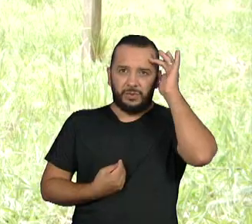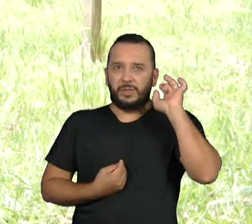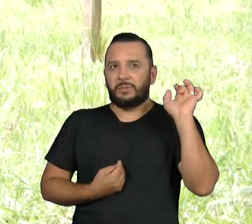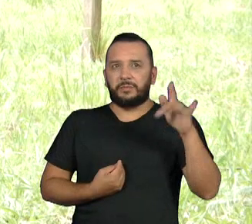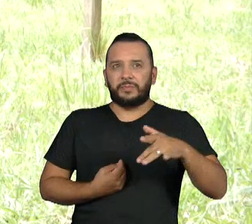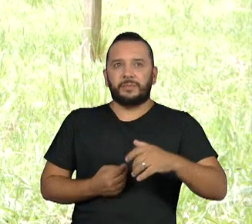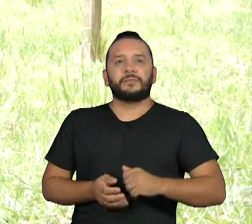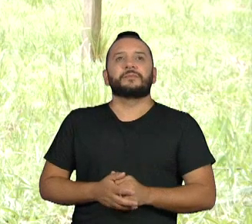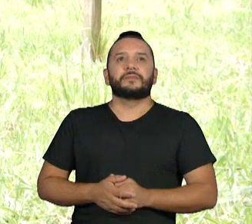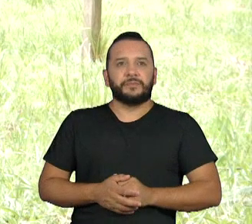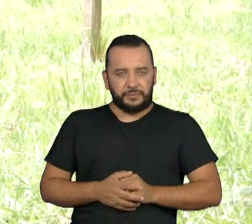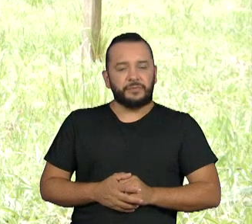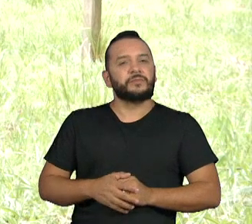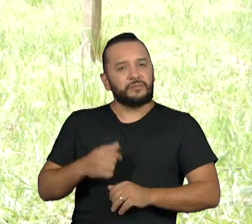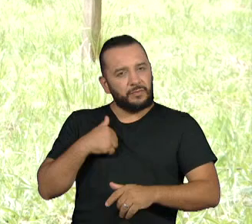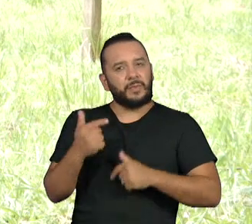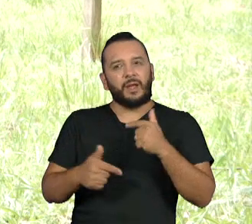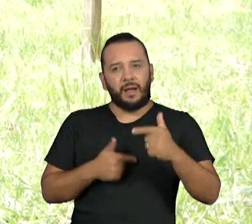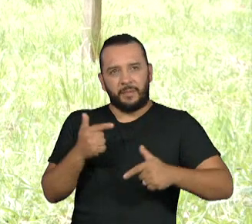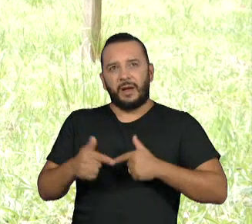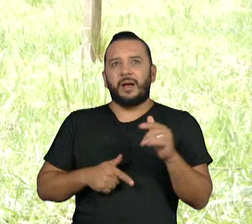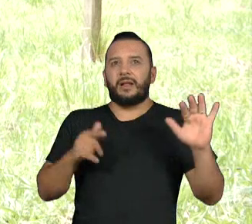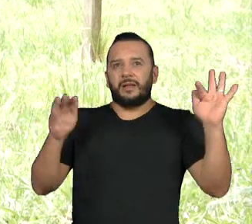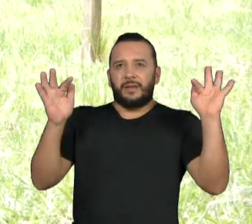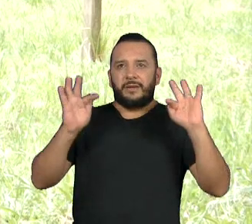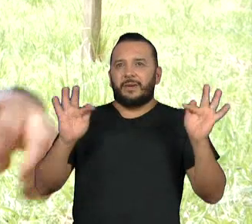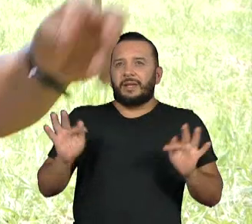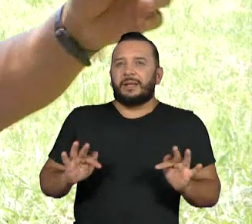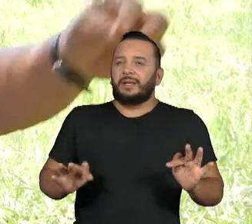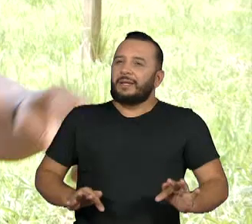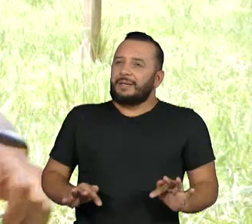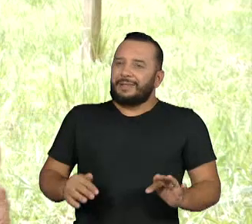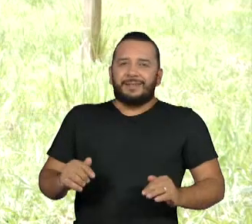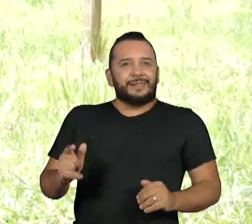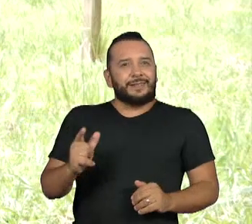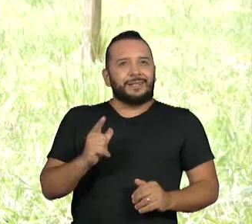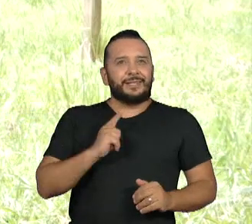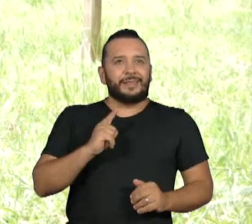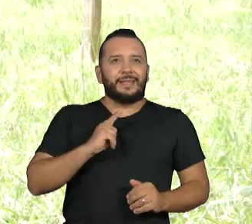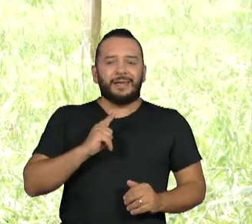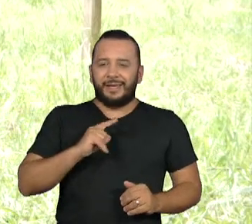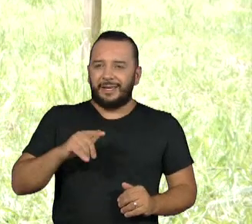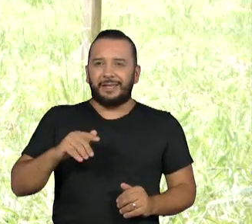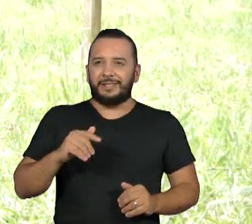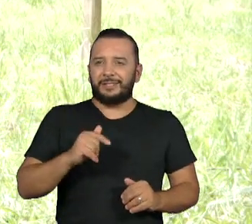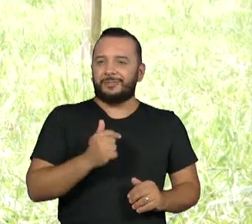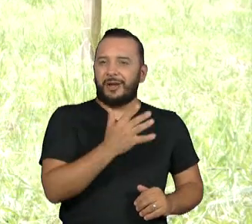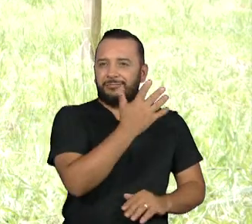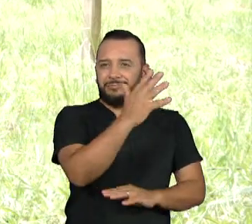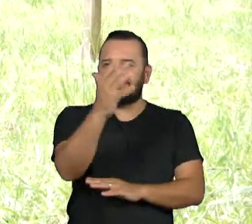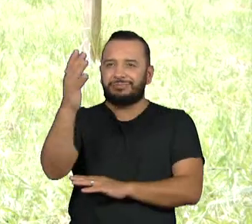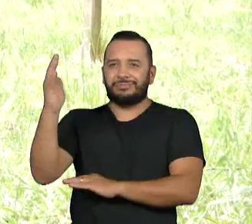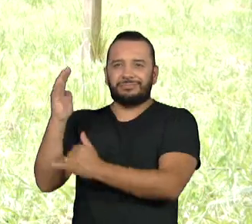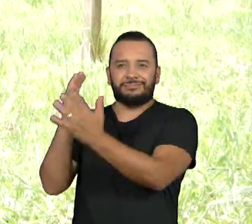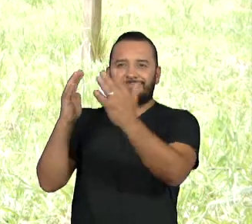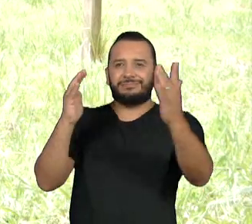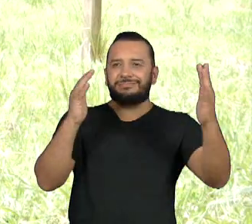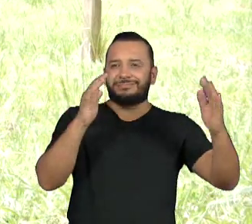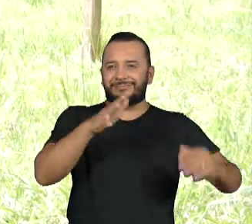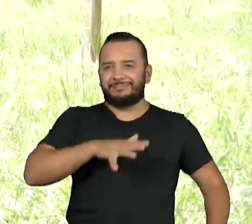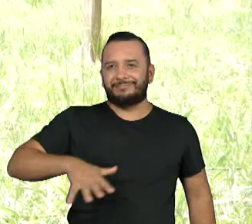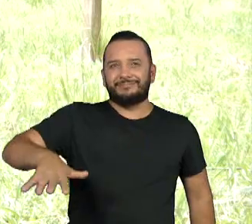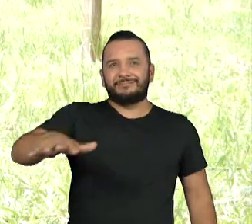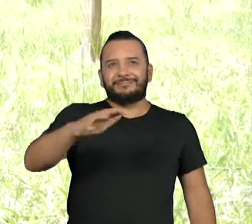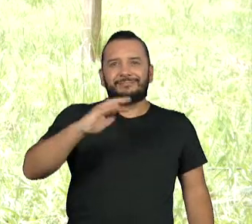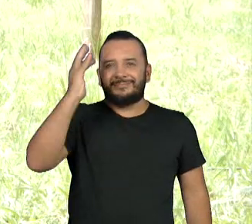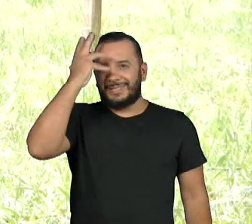A gente vai para o trabalho feliz, de chegar lá, já está aquele produto lá, né, debaixo das árvores, que a natureza